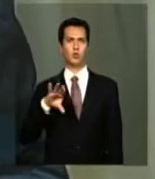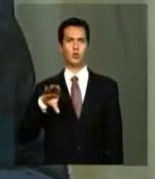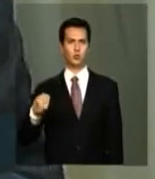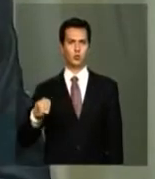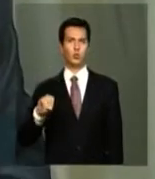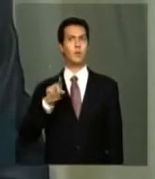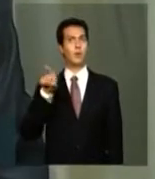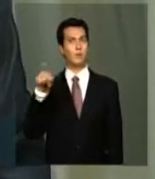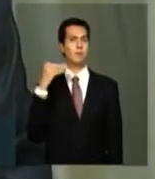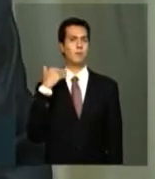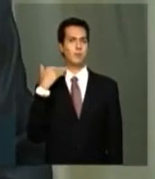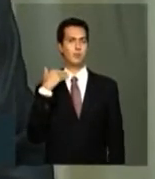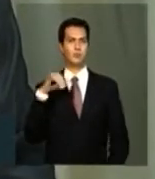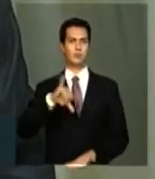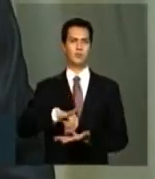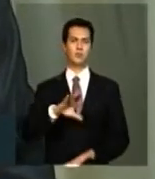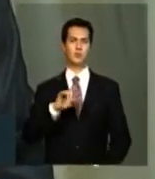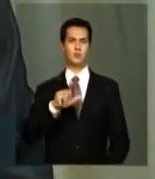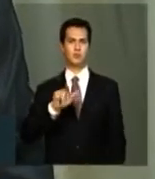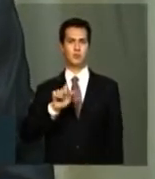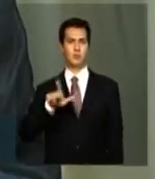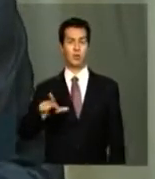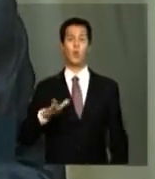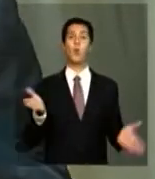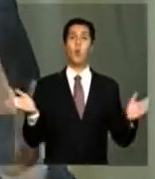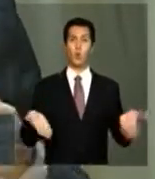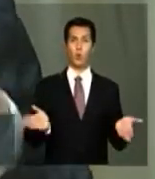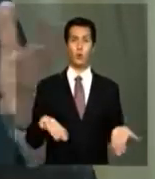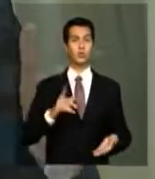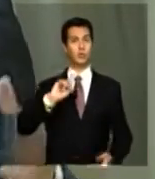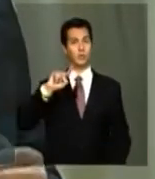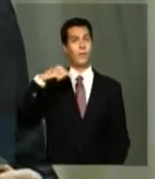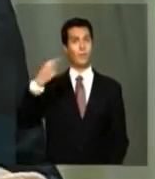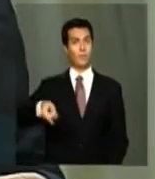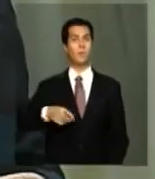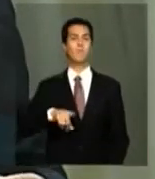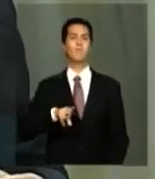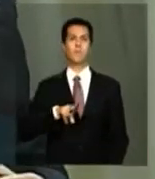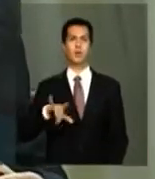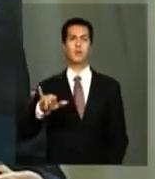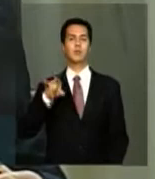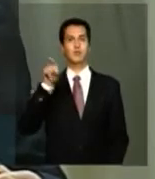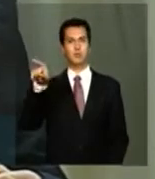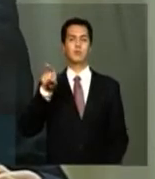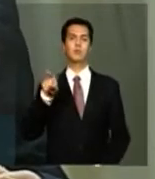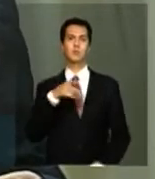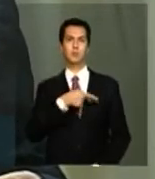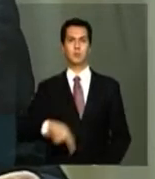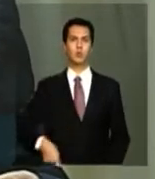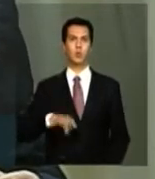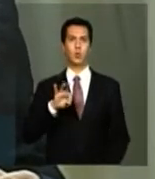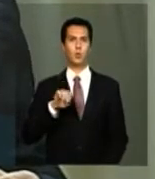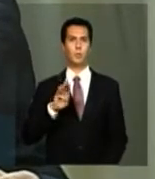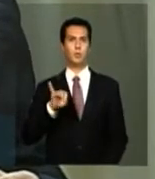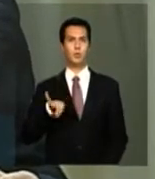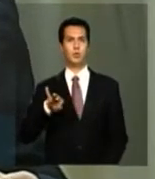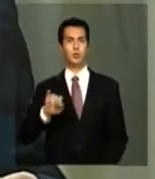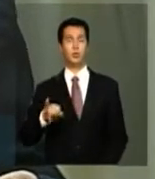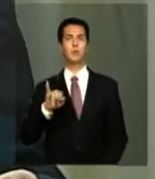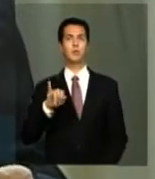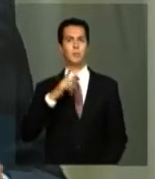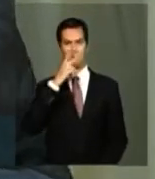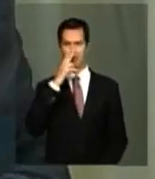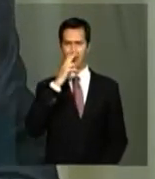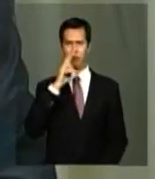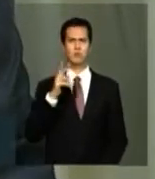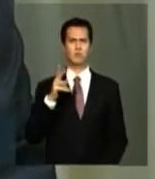Banco Central hoje ainda hoje daqui a pouco ele estará anunciando ele foi num seminário acho que ele tá chegando